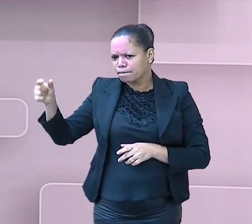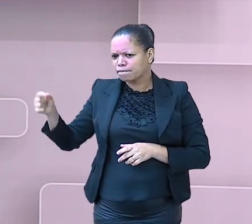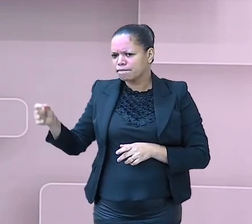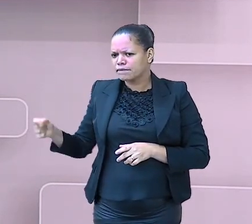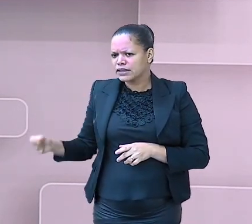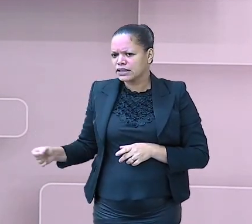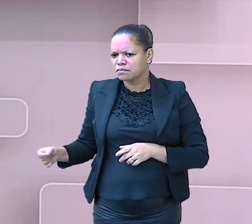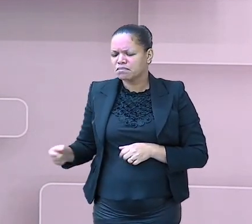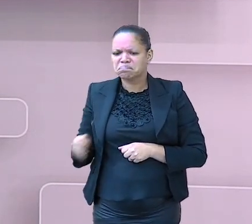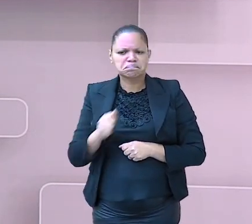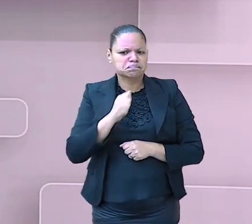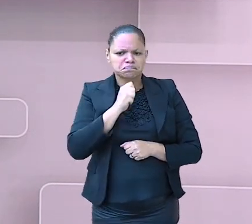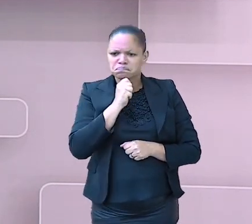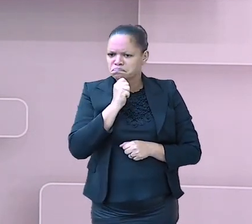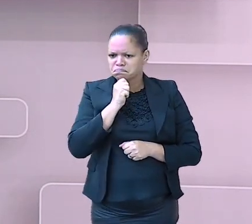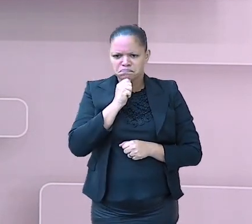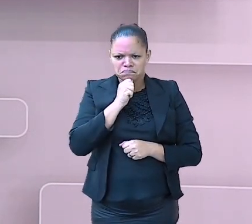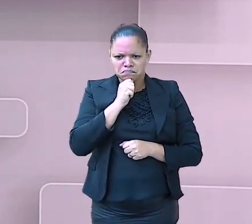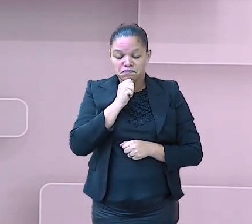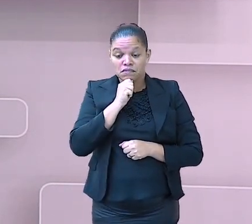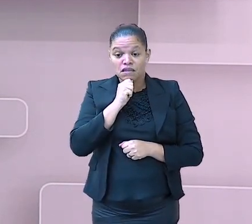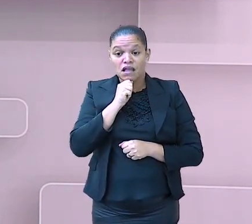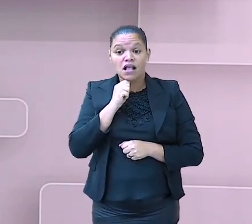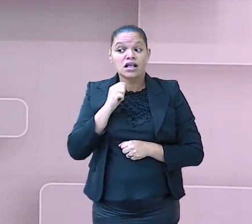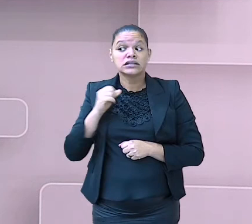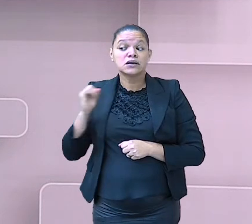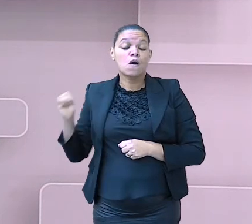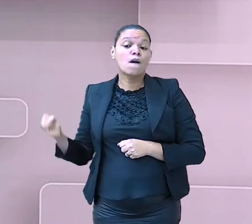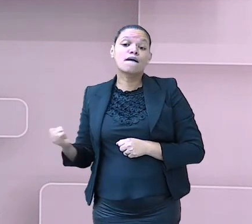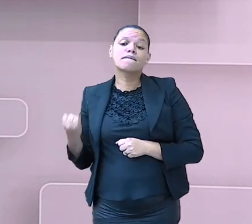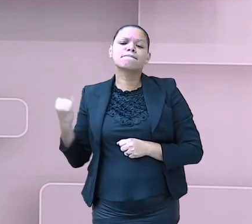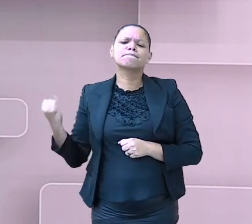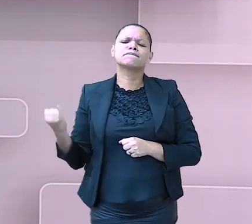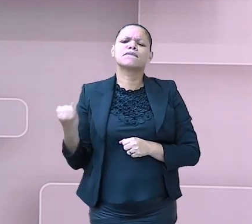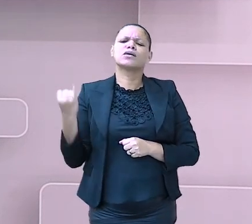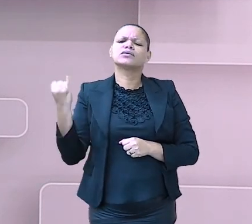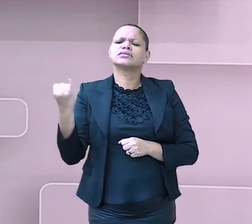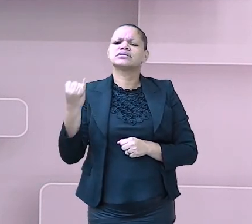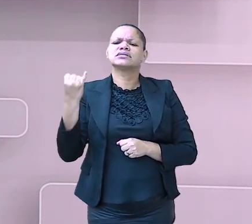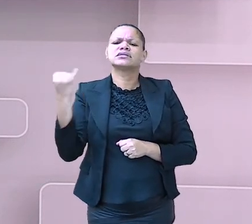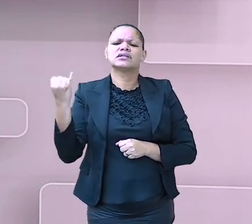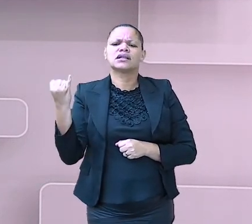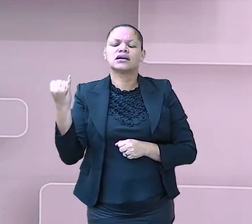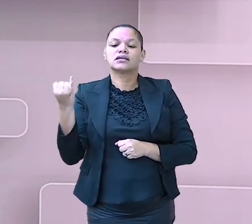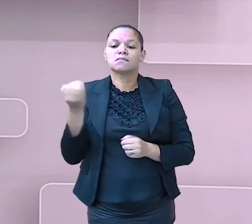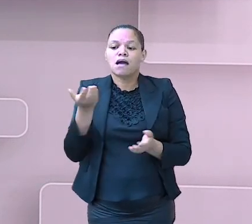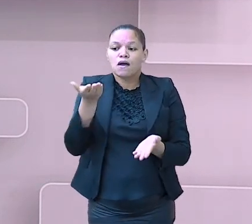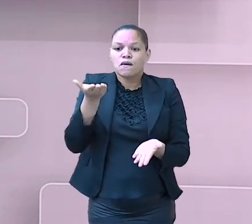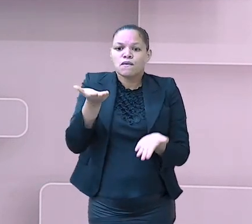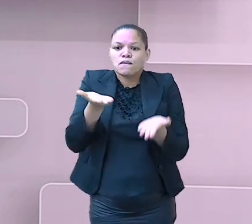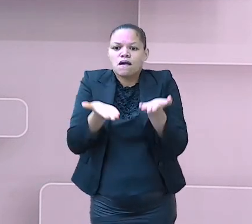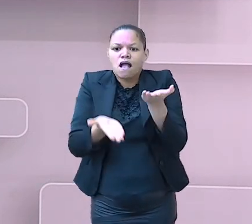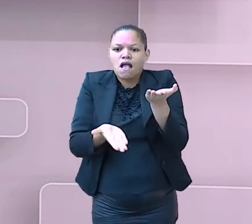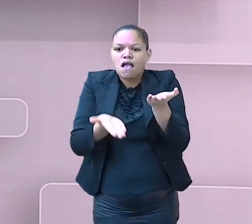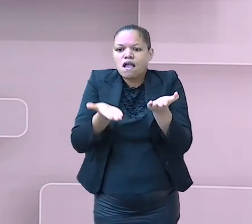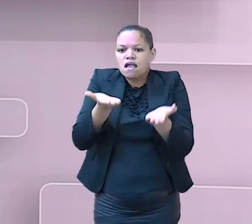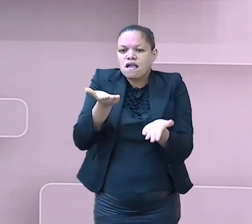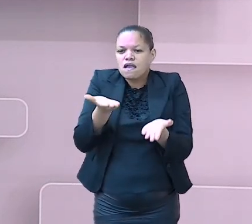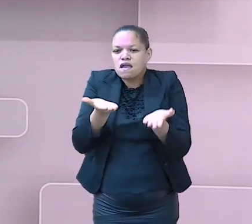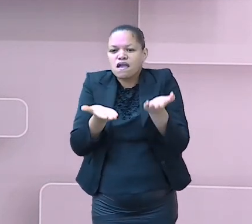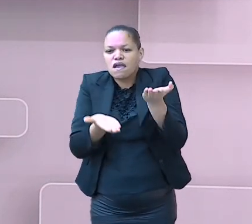cadeia alimentar, para o equilíbrio ecológico, tá? E observe,